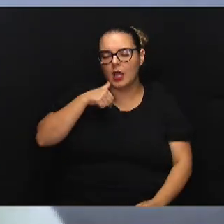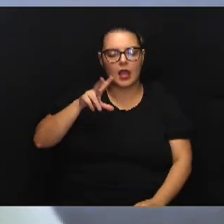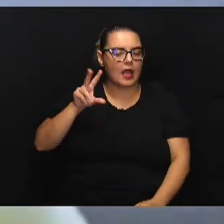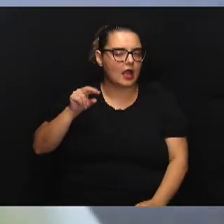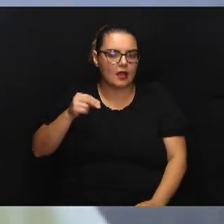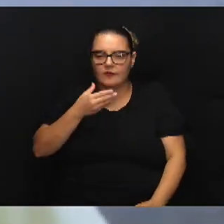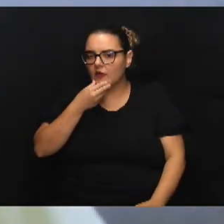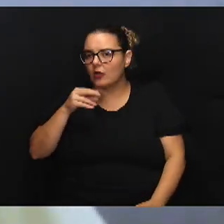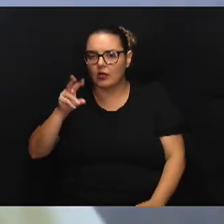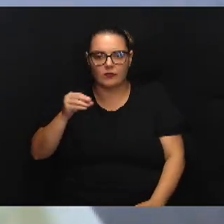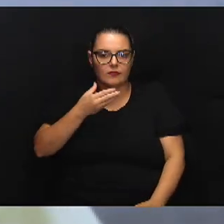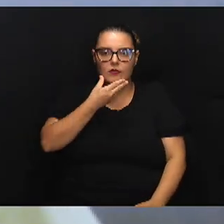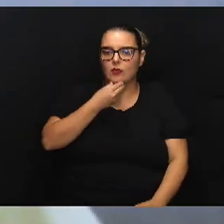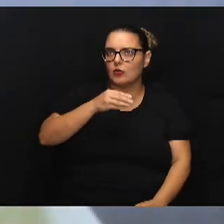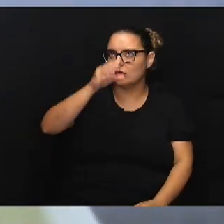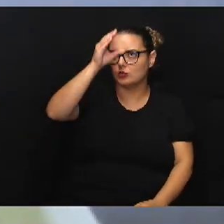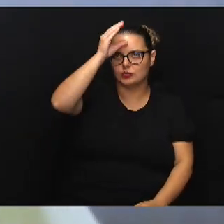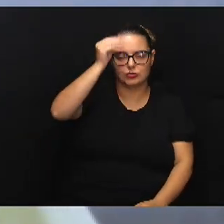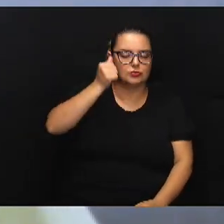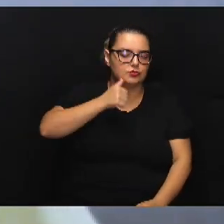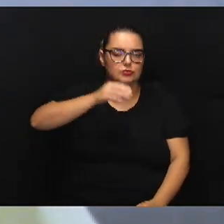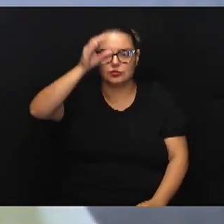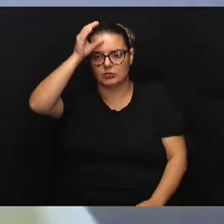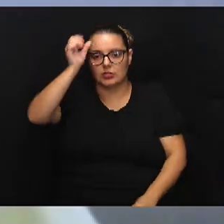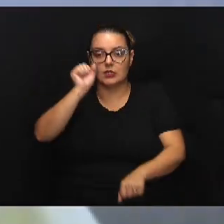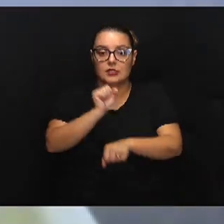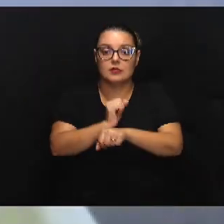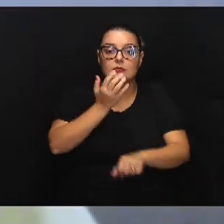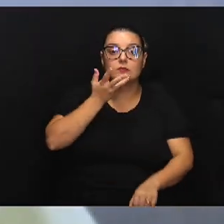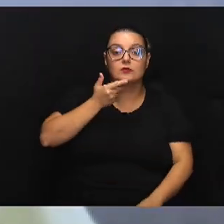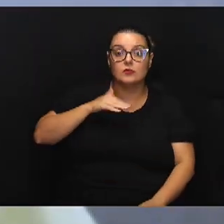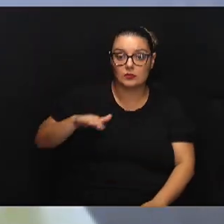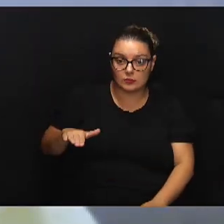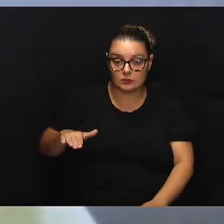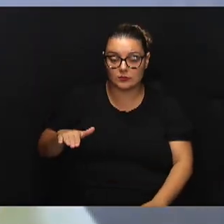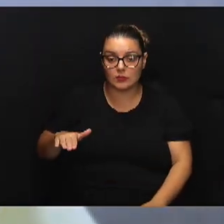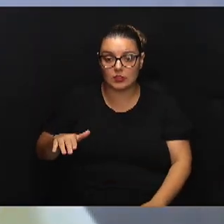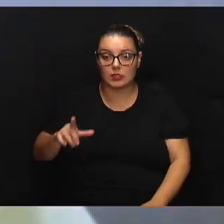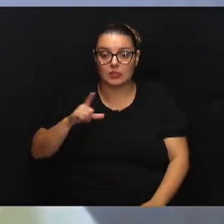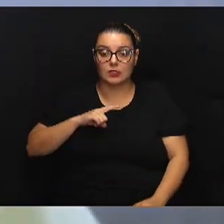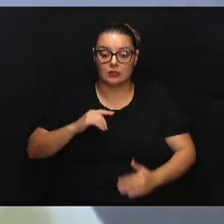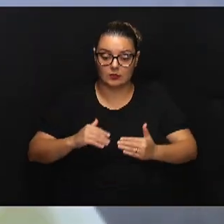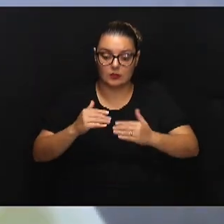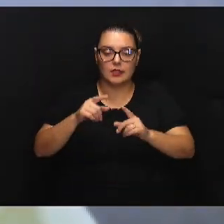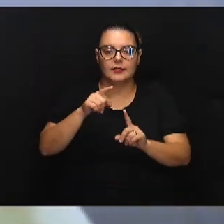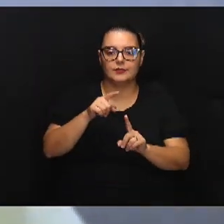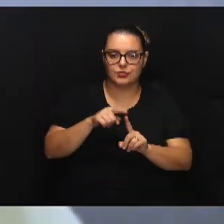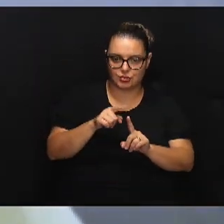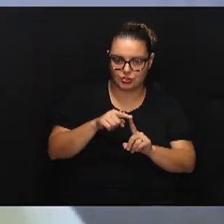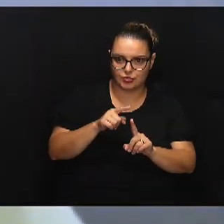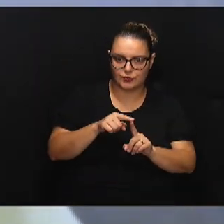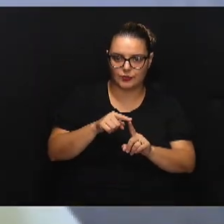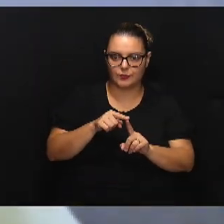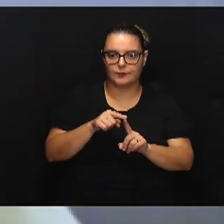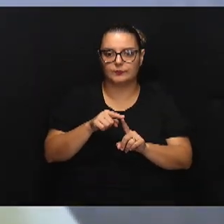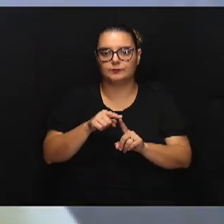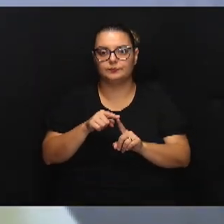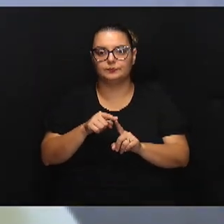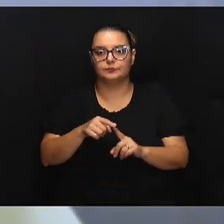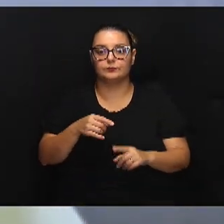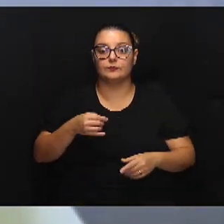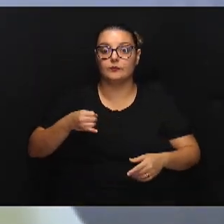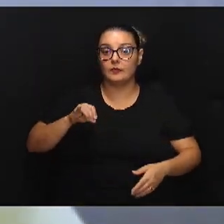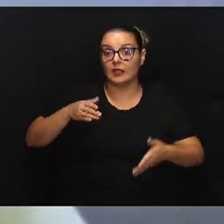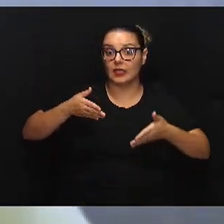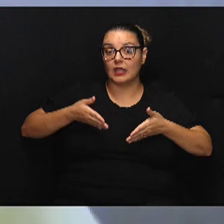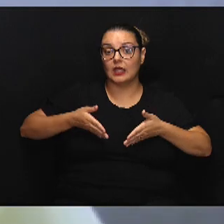tio, espera de uma criança que tem um desenvolvimento típico. Então, se ela nasce uma